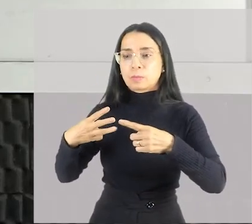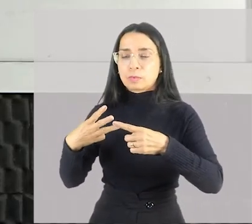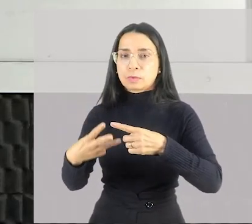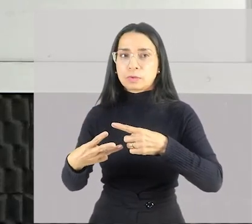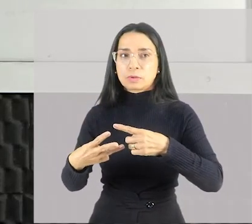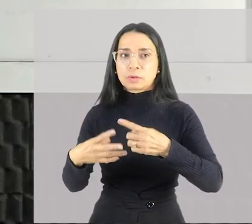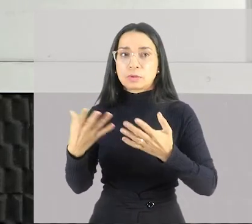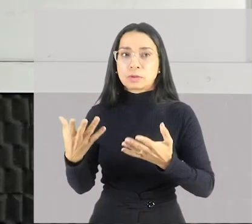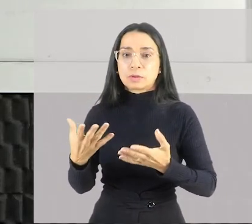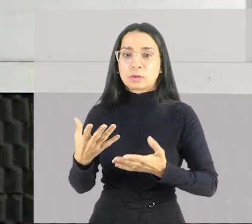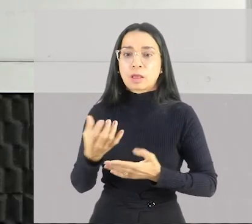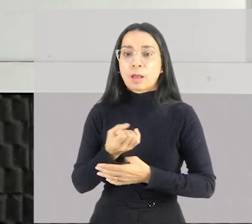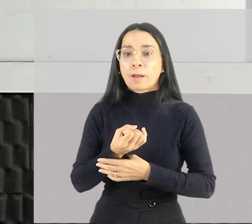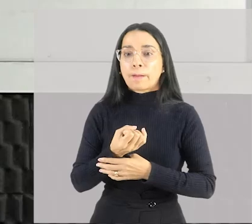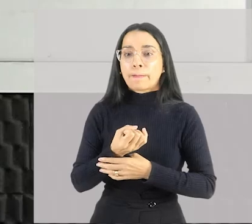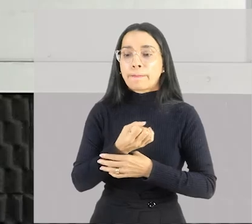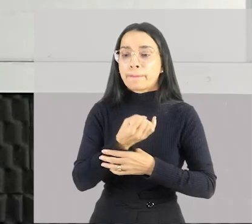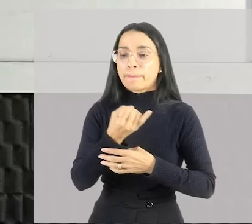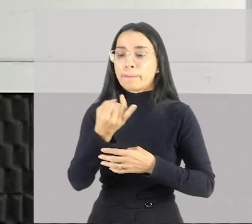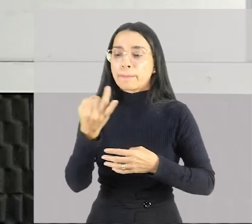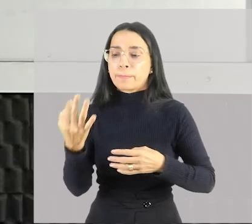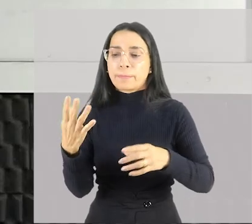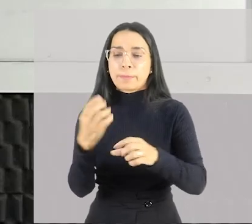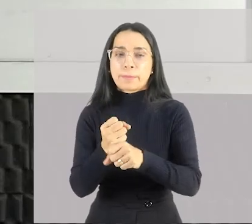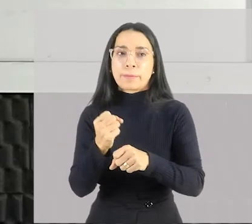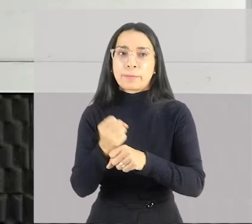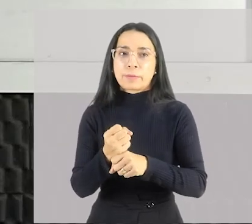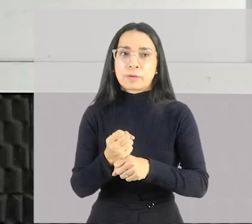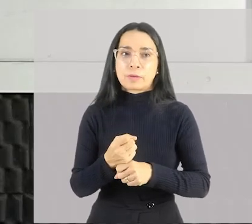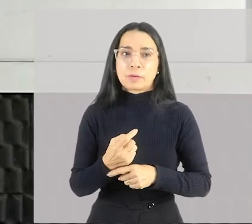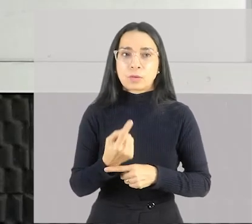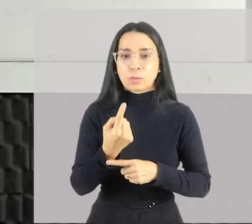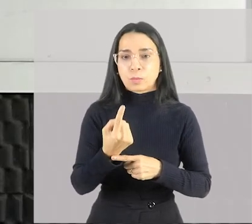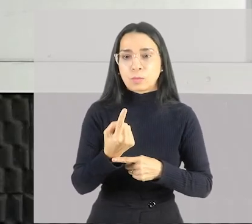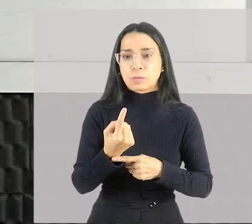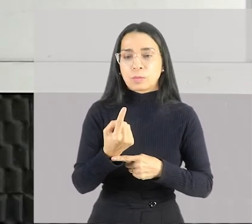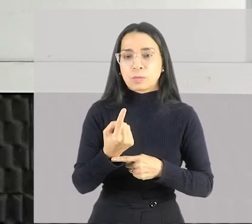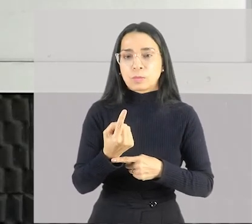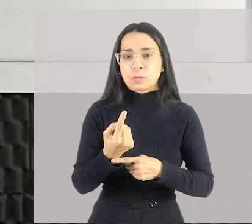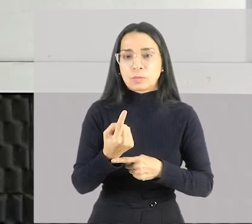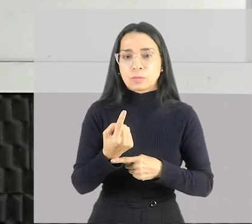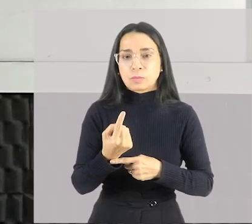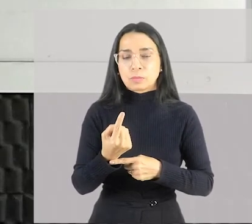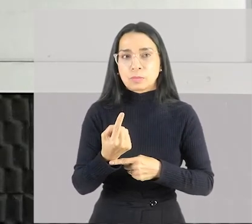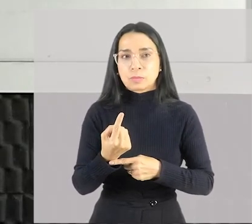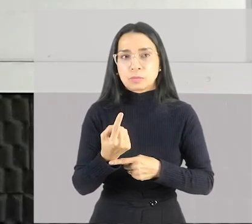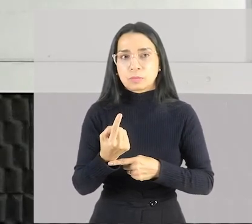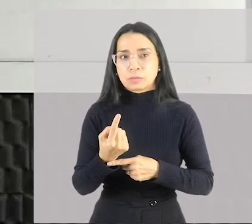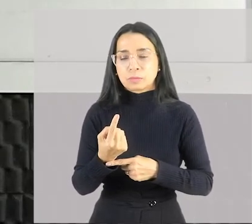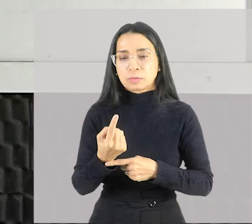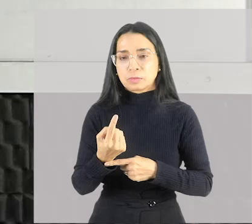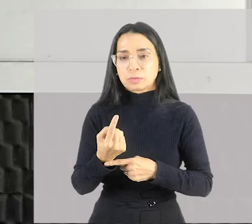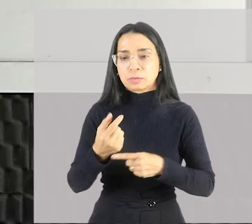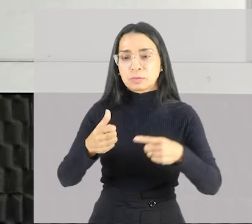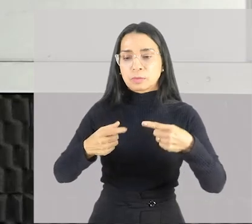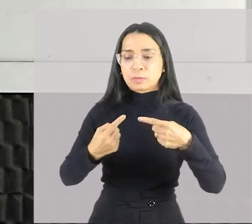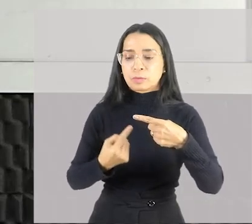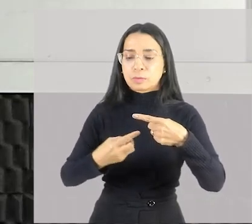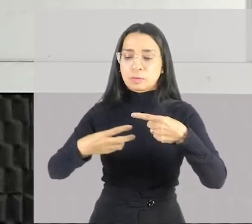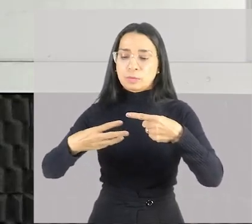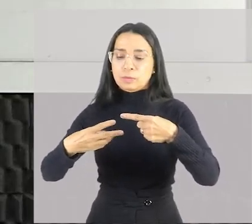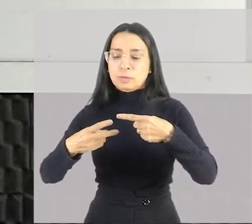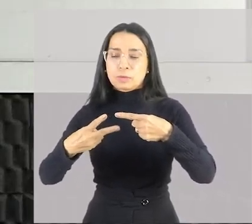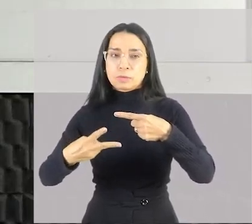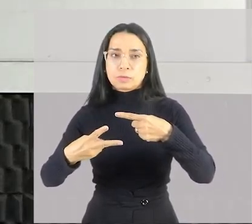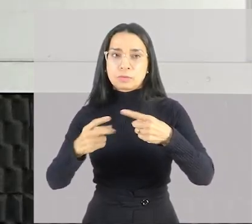probabilidade vai ser igual a de 1 que é 12 1 so 12 pronto Essa é a